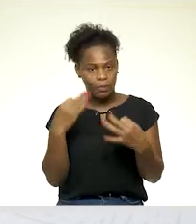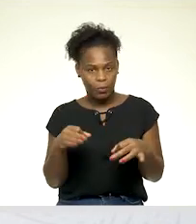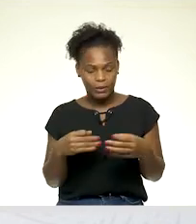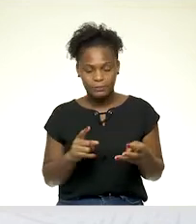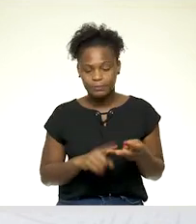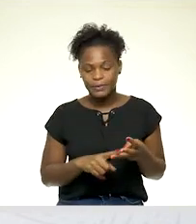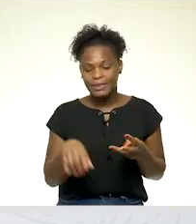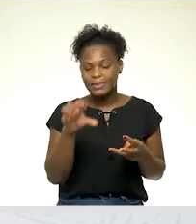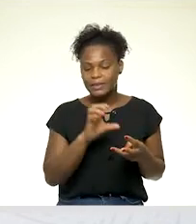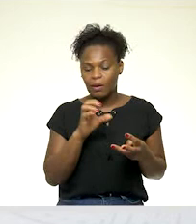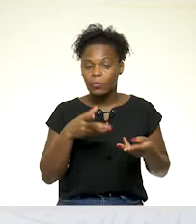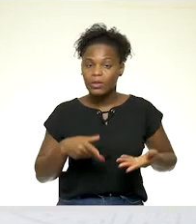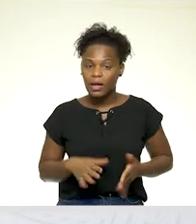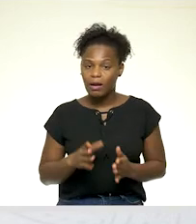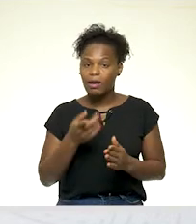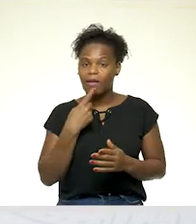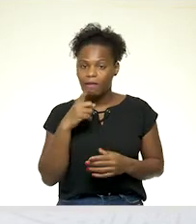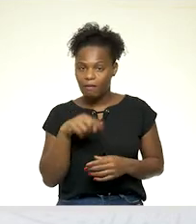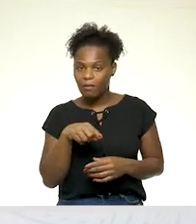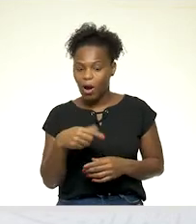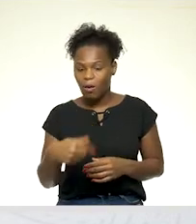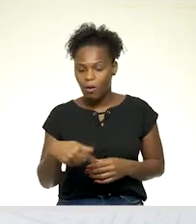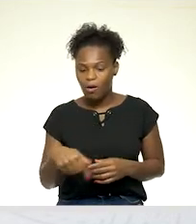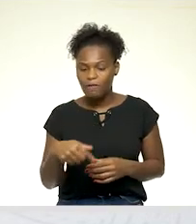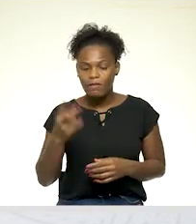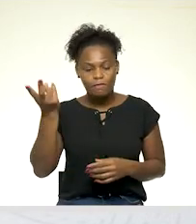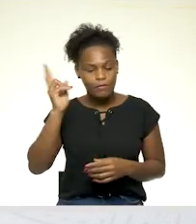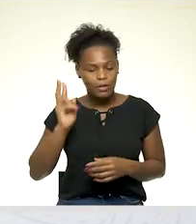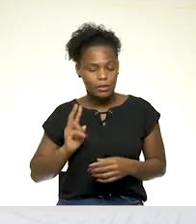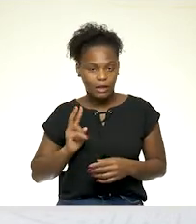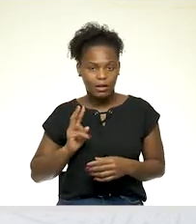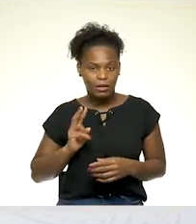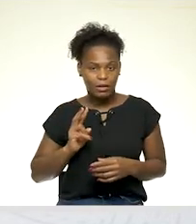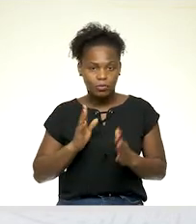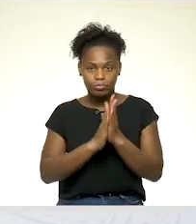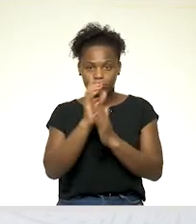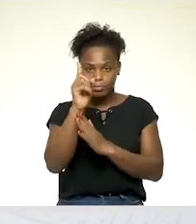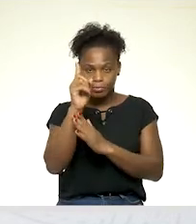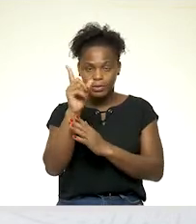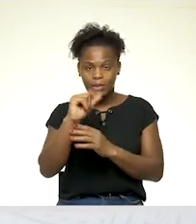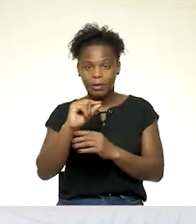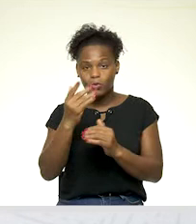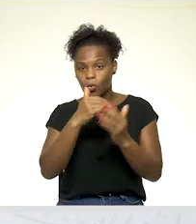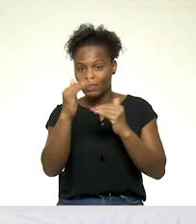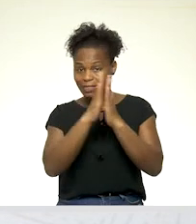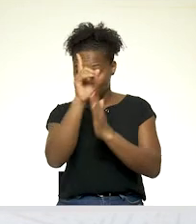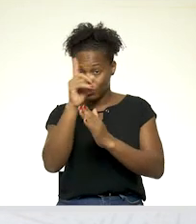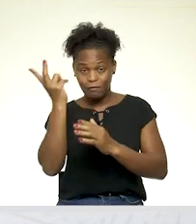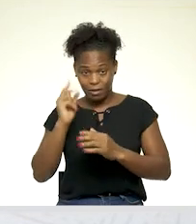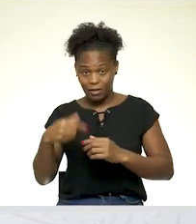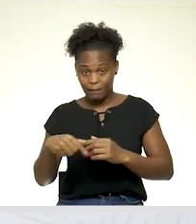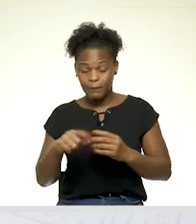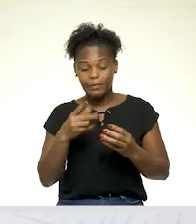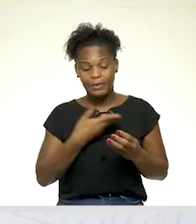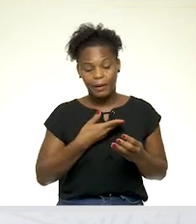naturais. A linha C. No Renascimento houve uma valorização do divino e do sobrenatural. A